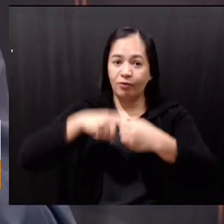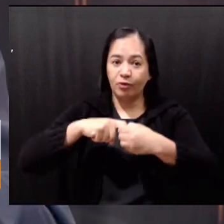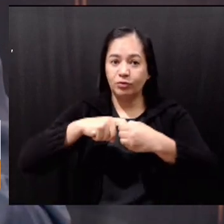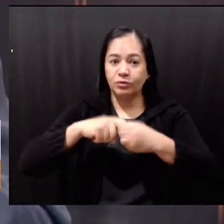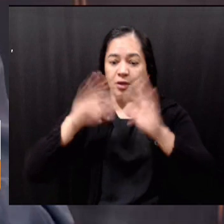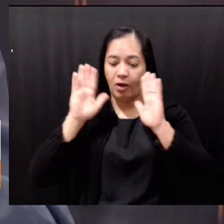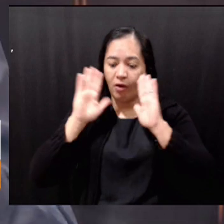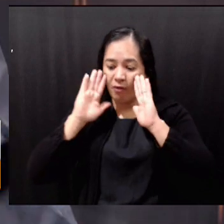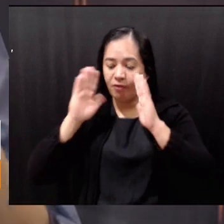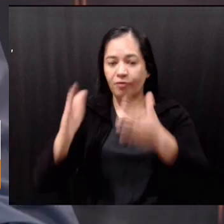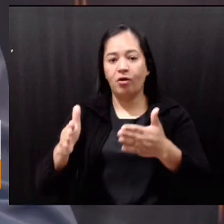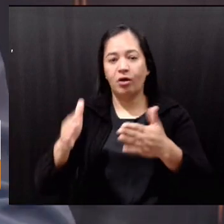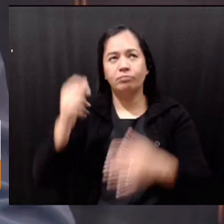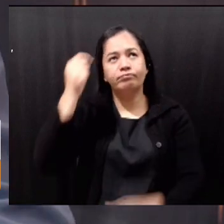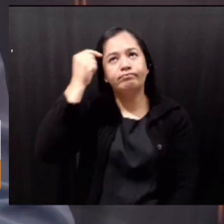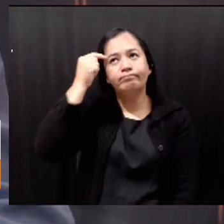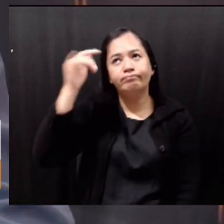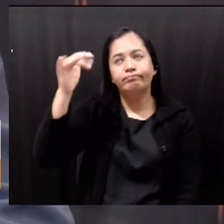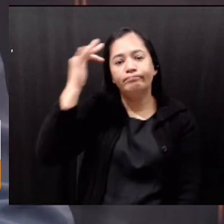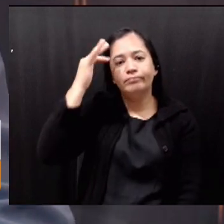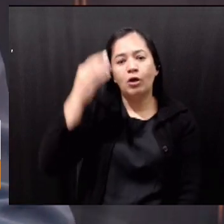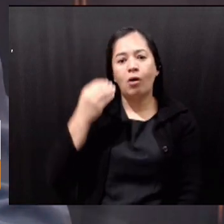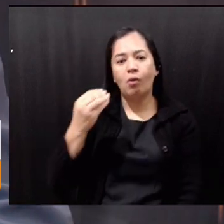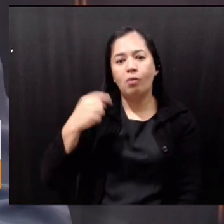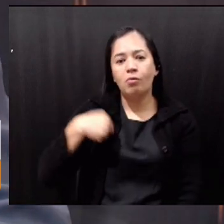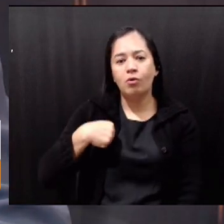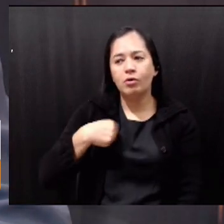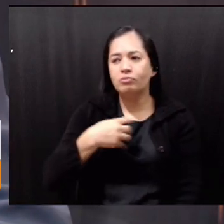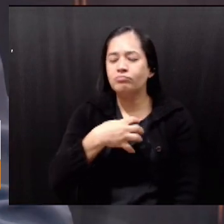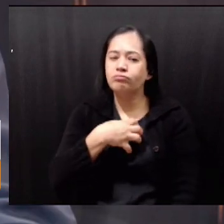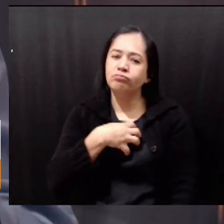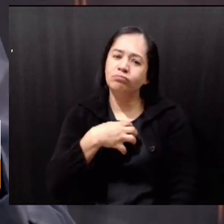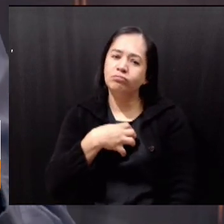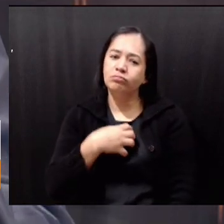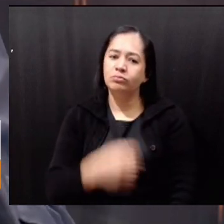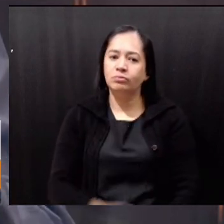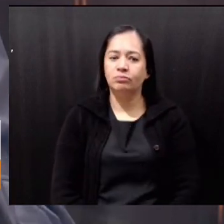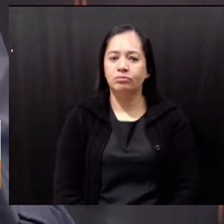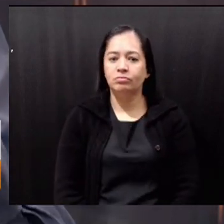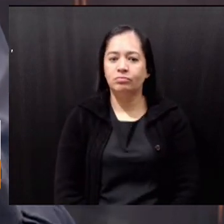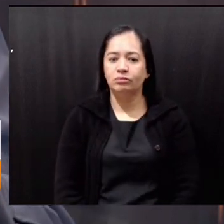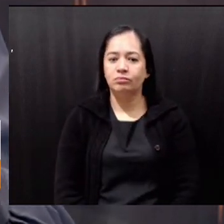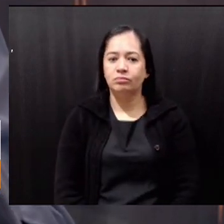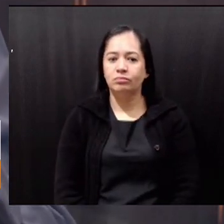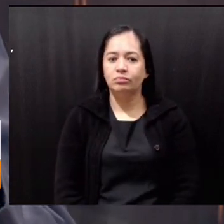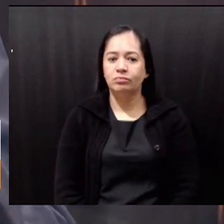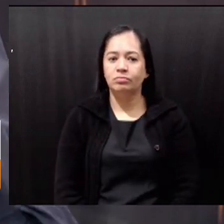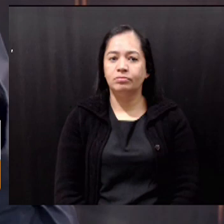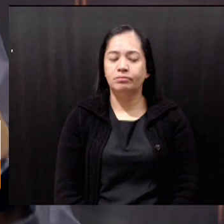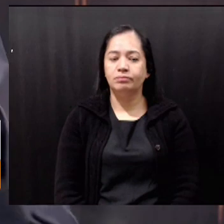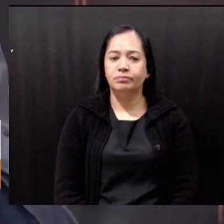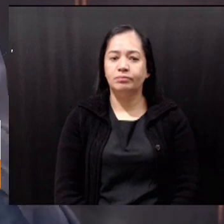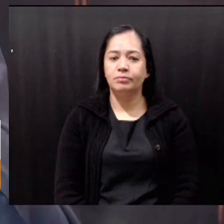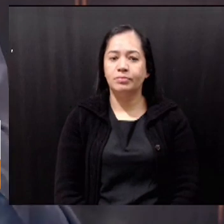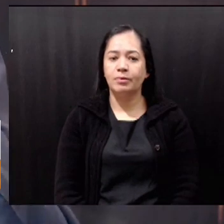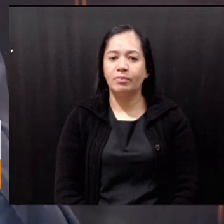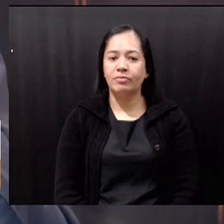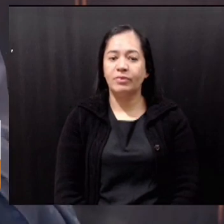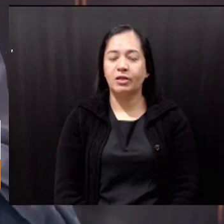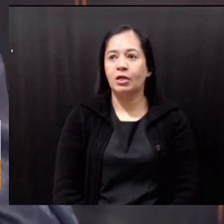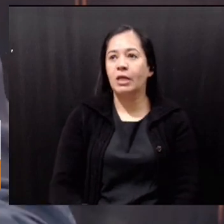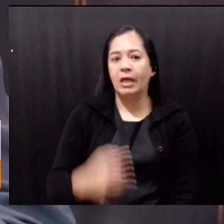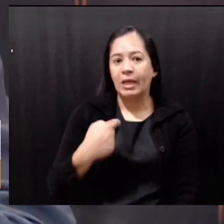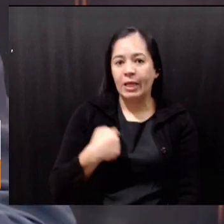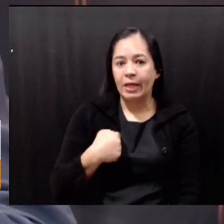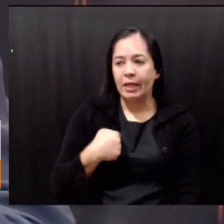"Poxa, como eu estou me sentindo? Como eu estou me sentindo?". Então, só eu estou mandando mensagens e